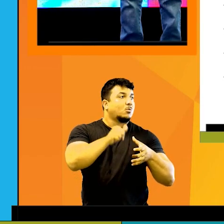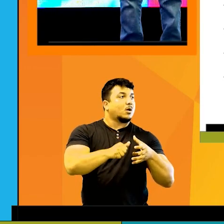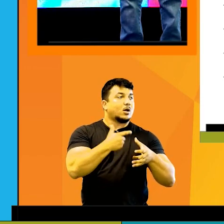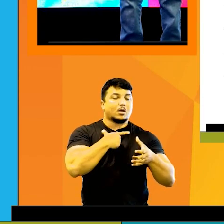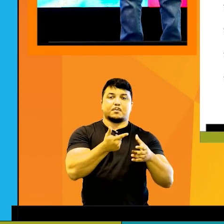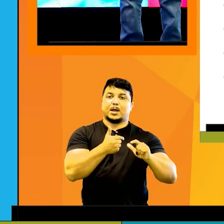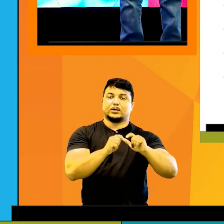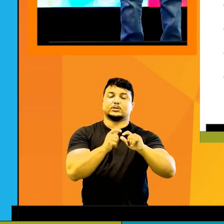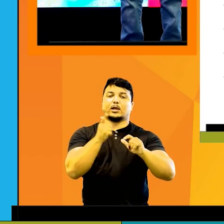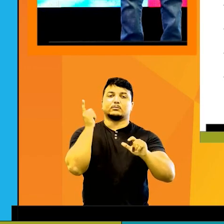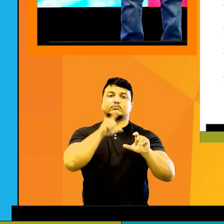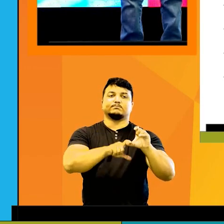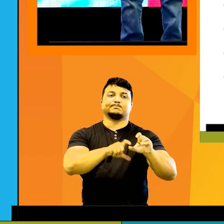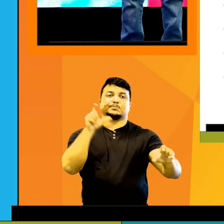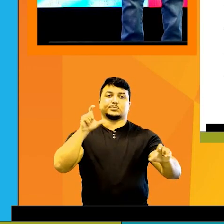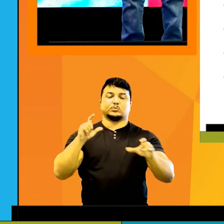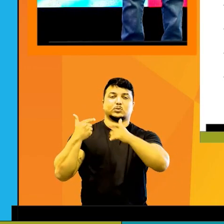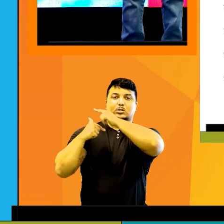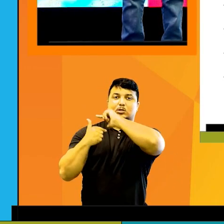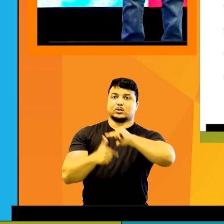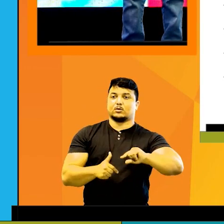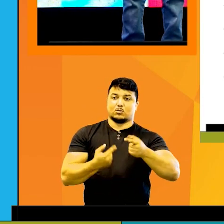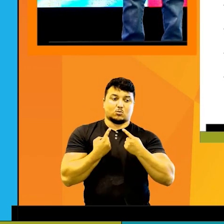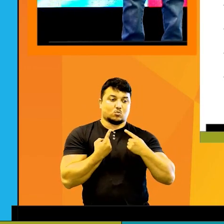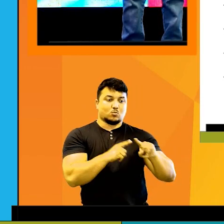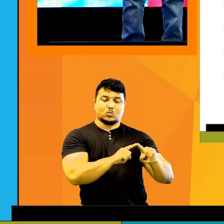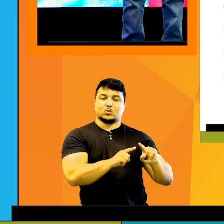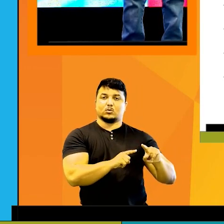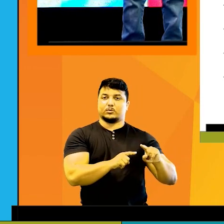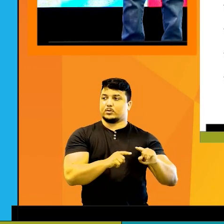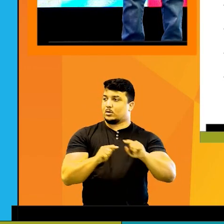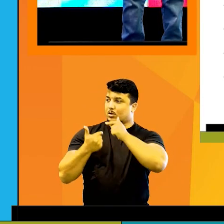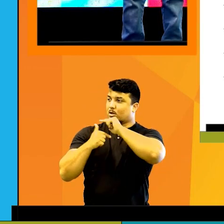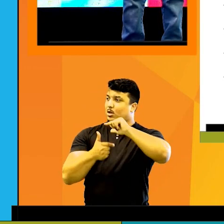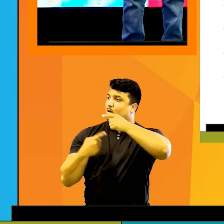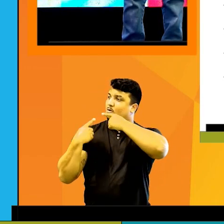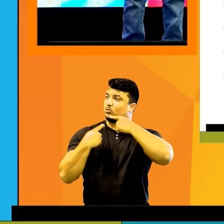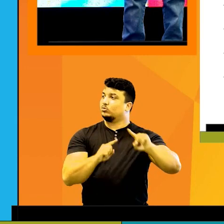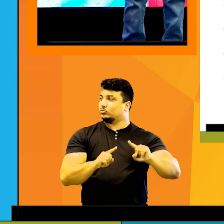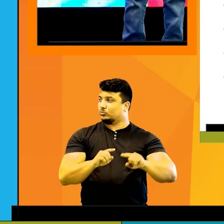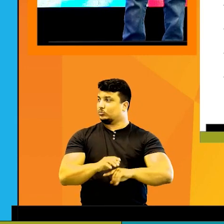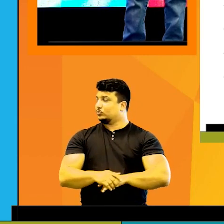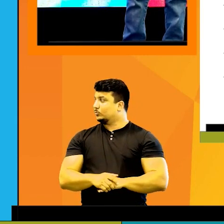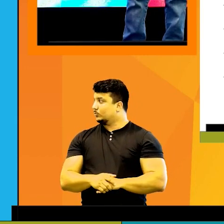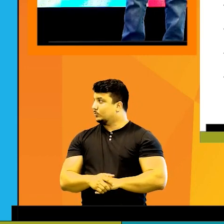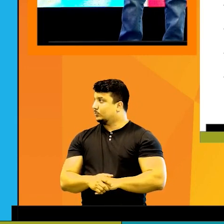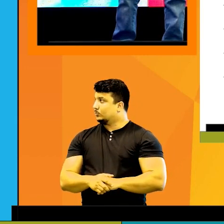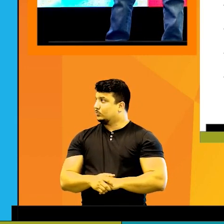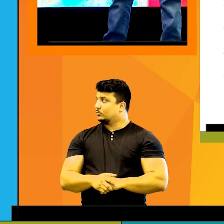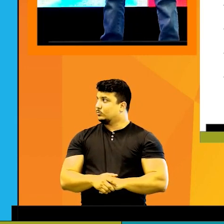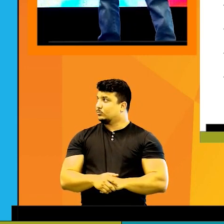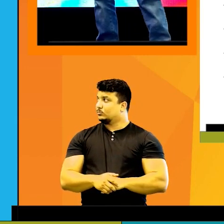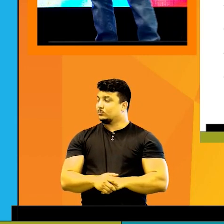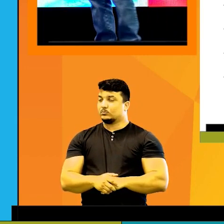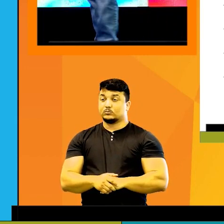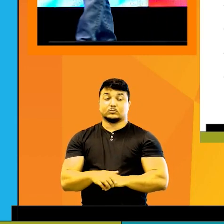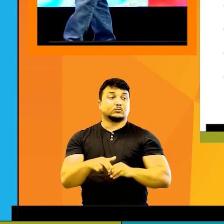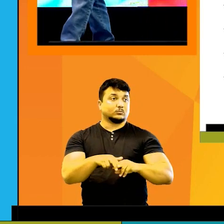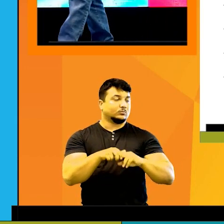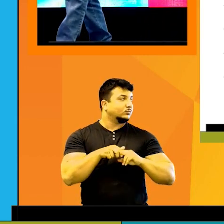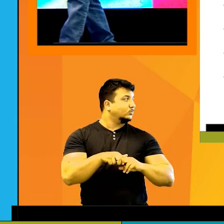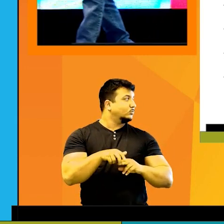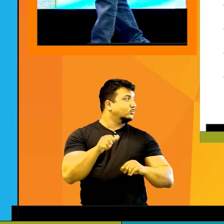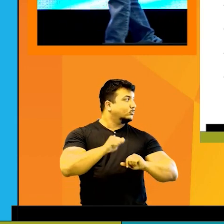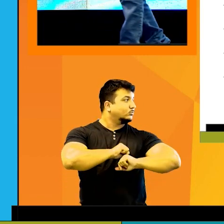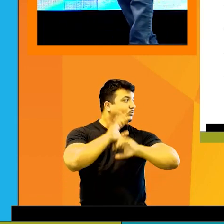período clássico. O romântico é anticlássico, o romance é anticlássico, tá? Então que fique bem claro,